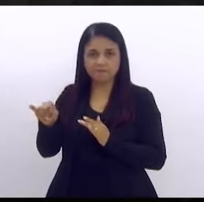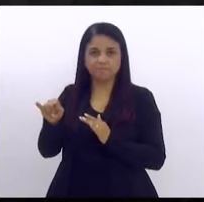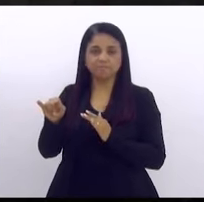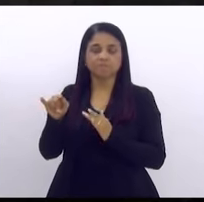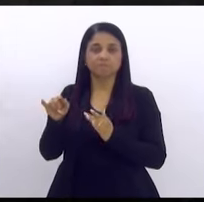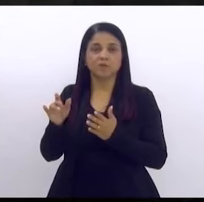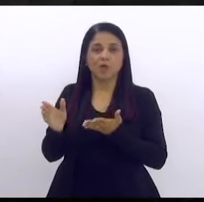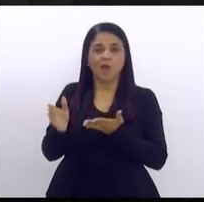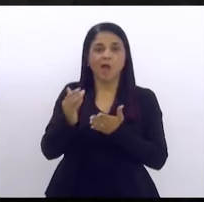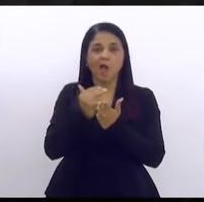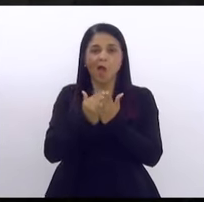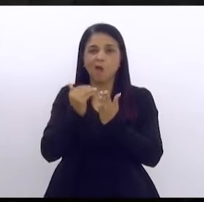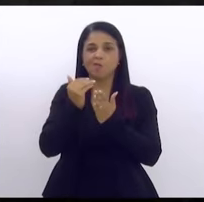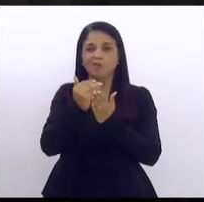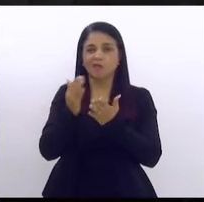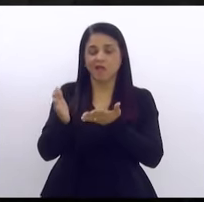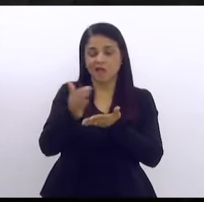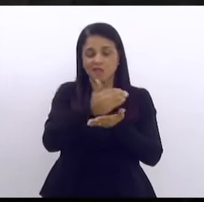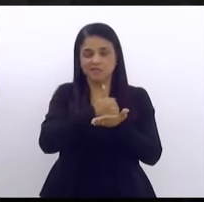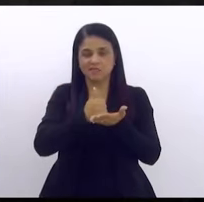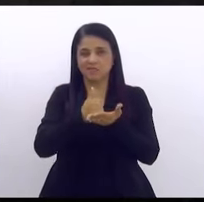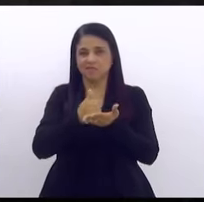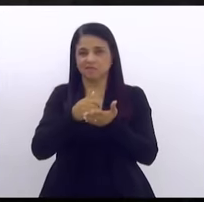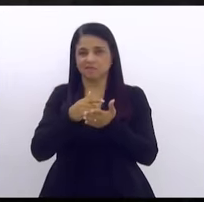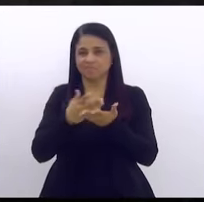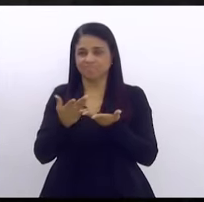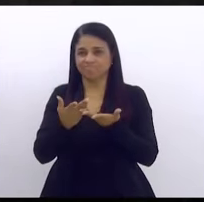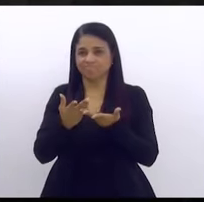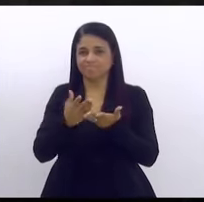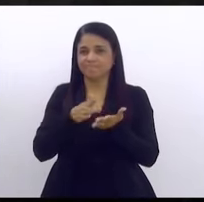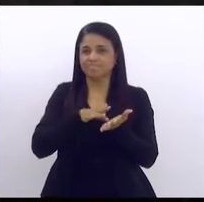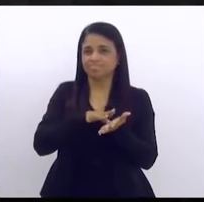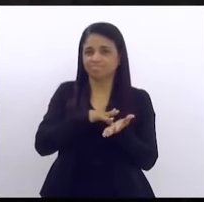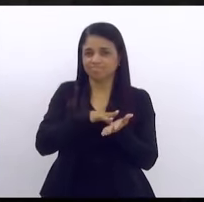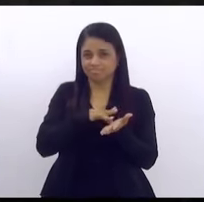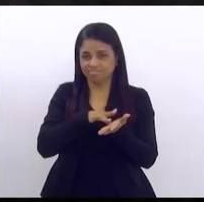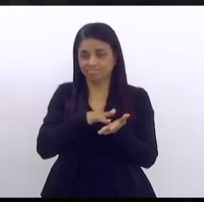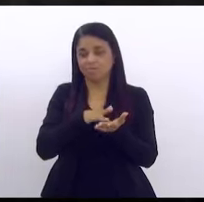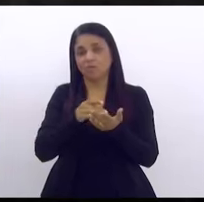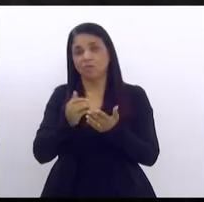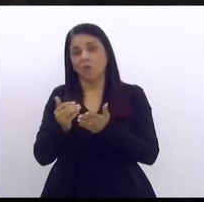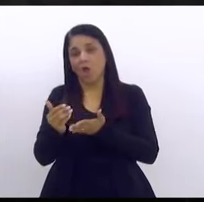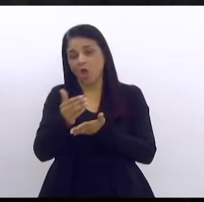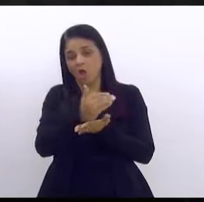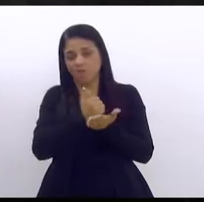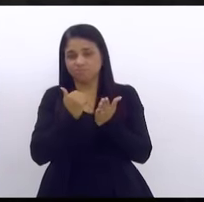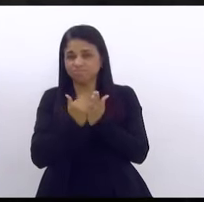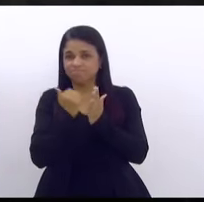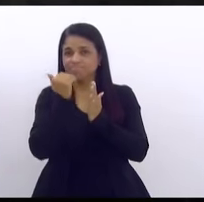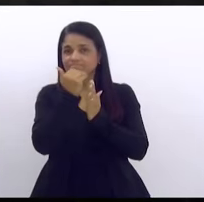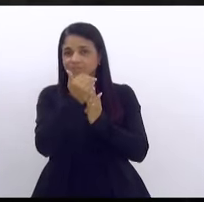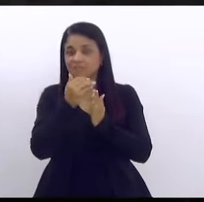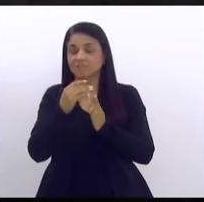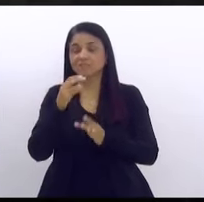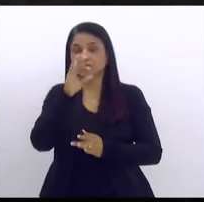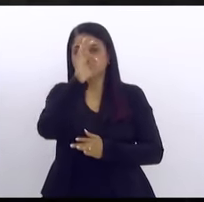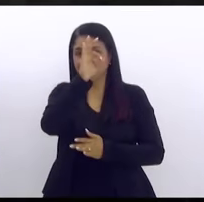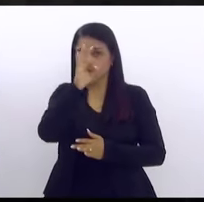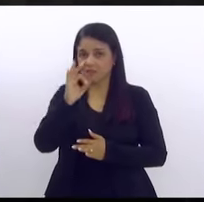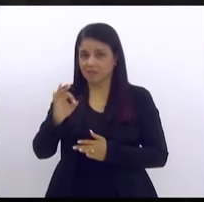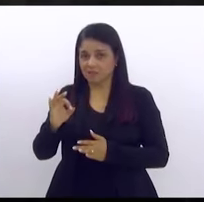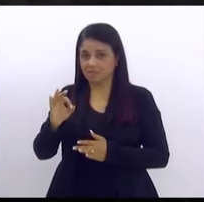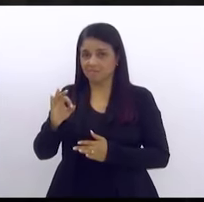fictícia, ou até mesmo de aumentar essas receitas em cima da alíquota